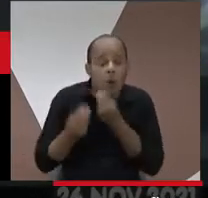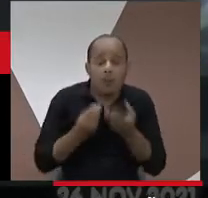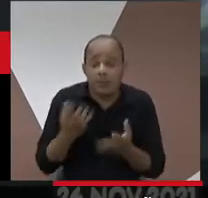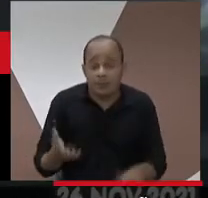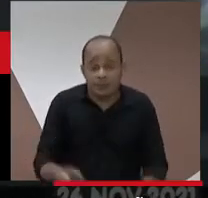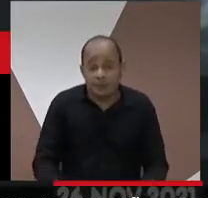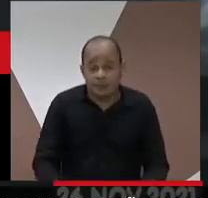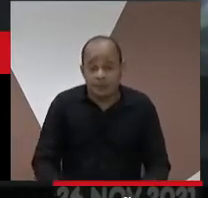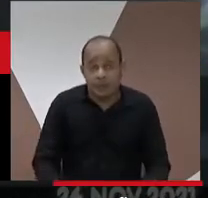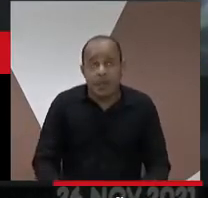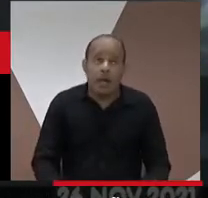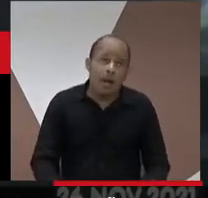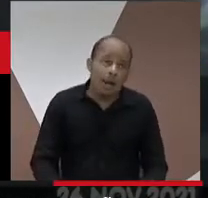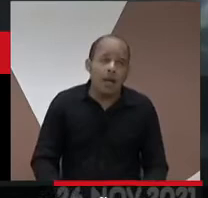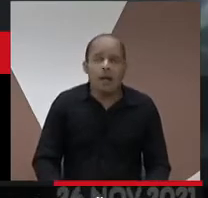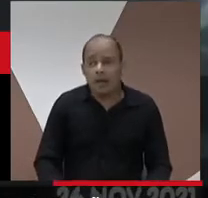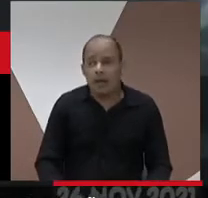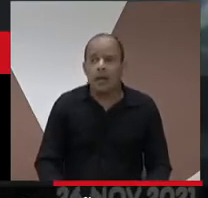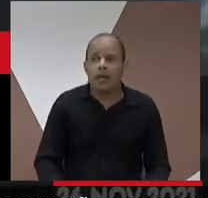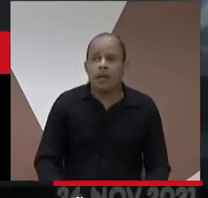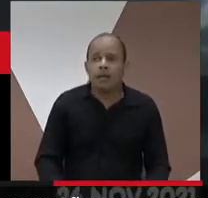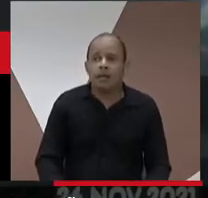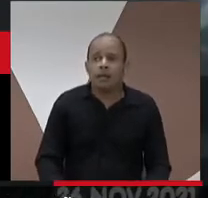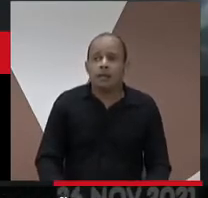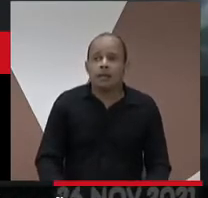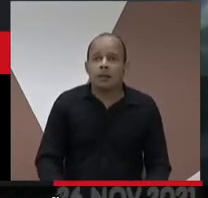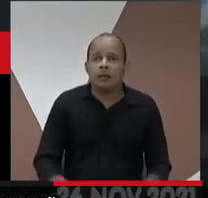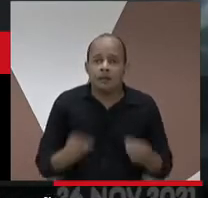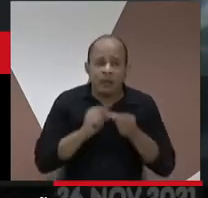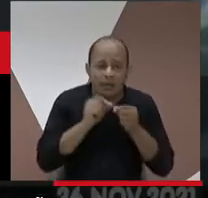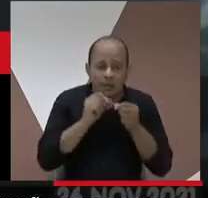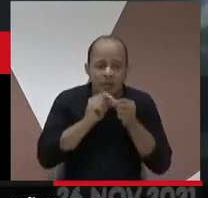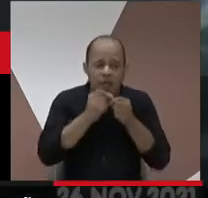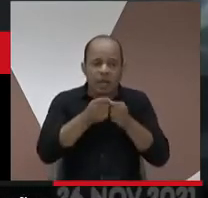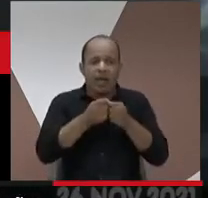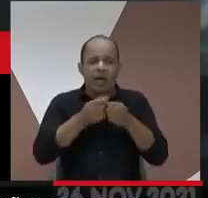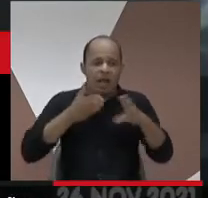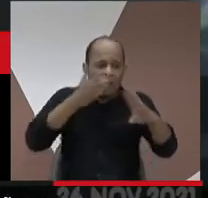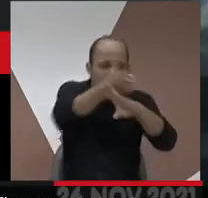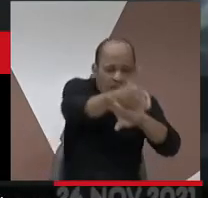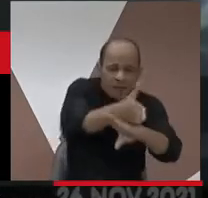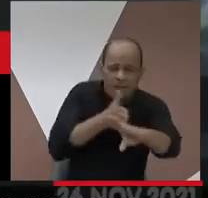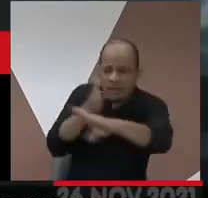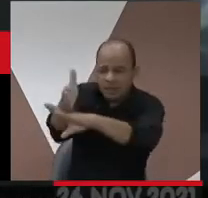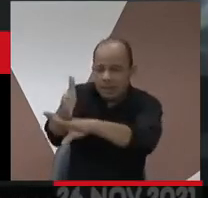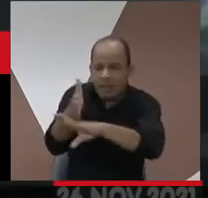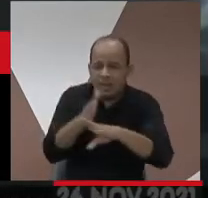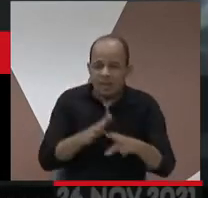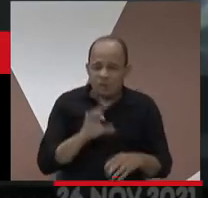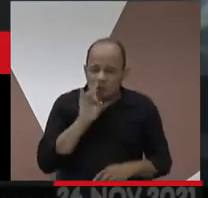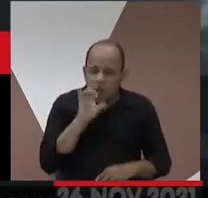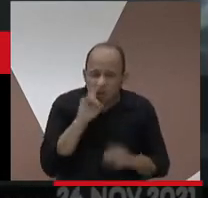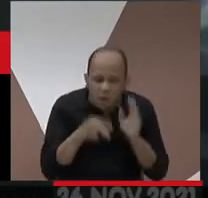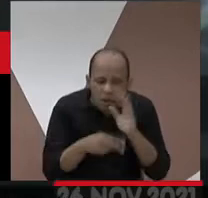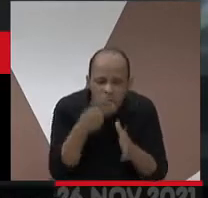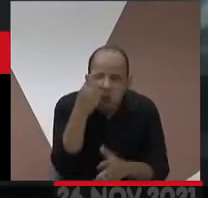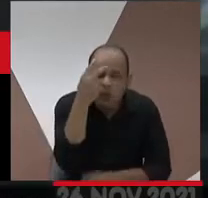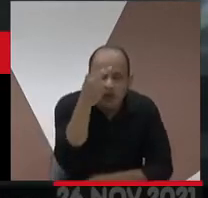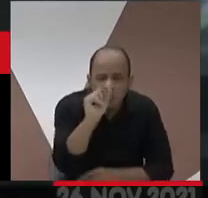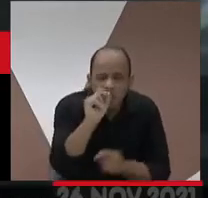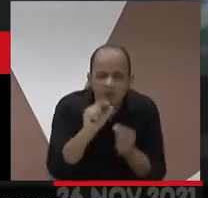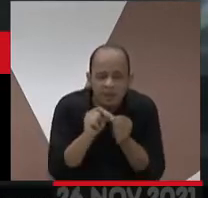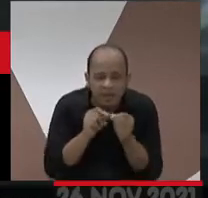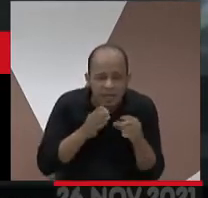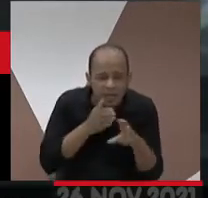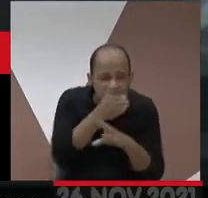interrompendo e criando apenas duas transposições em 17 quilômetros. Por que duas transposições? Para te obrigar a entrar